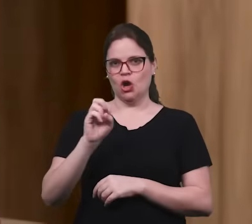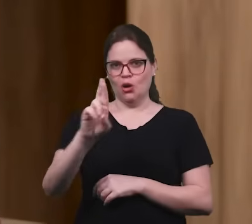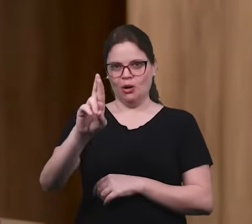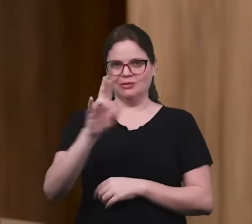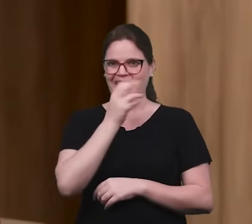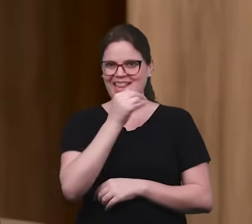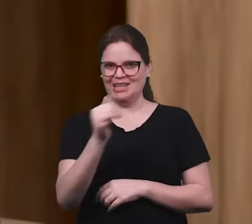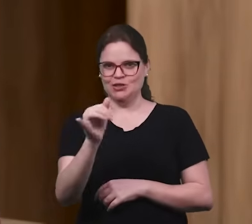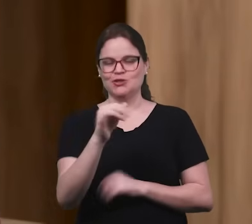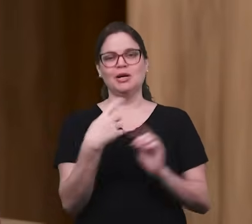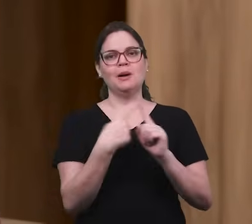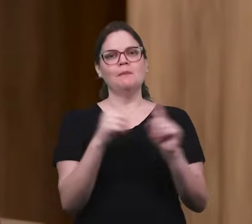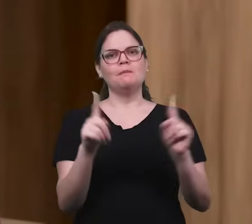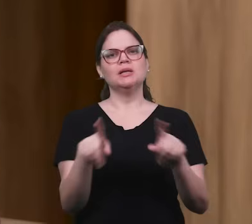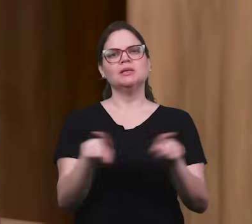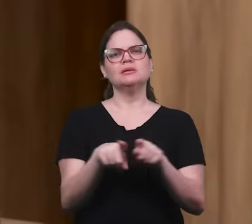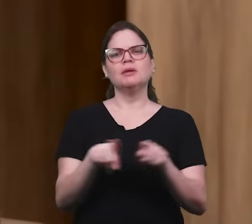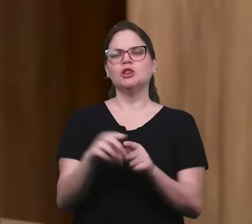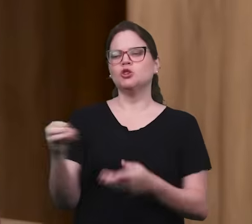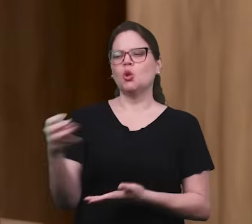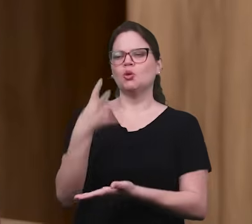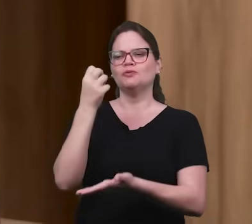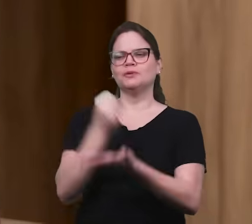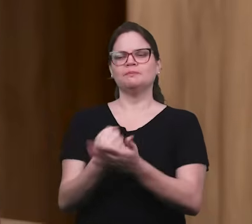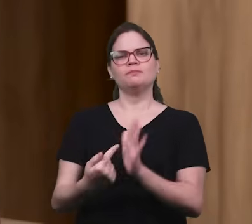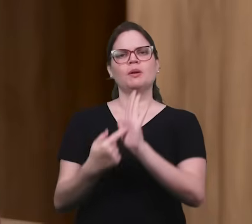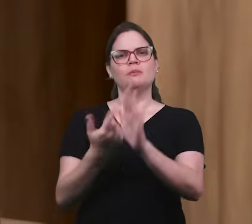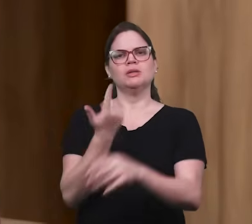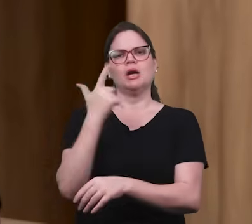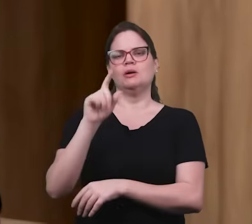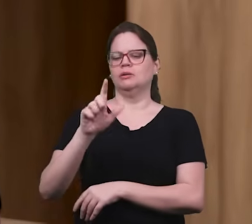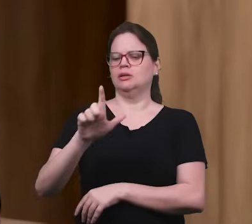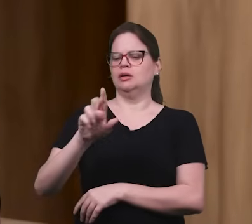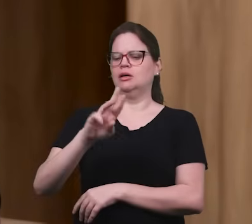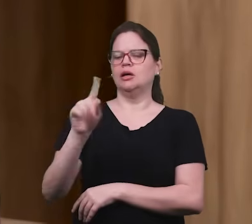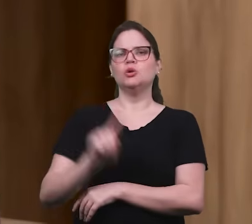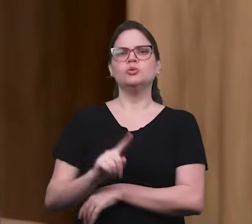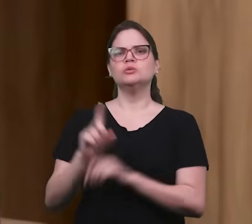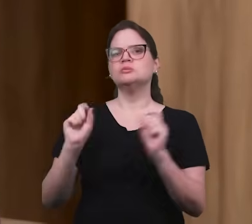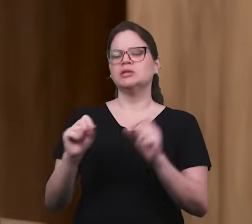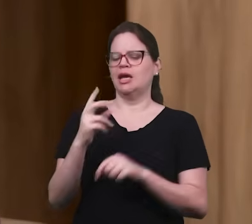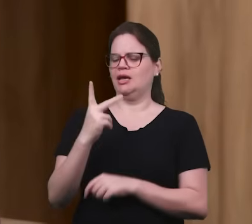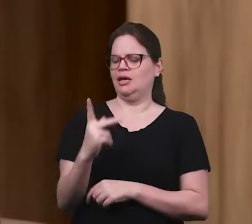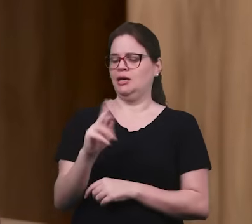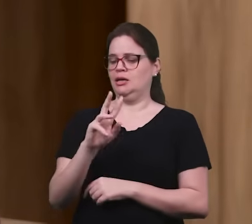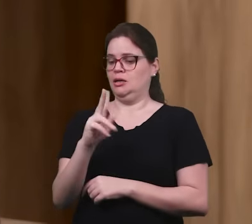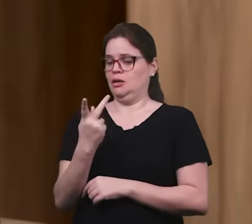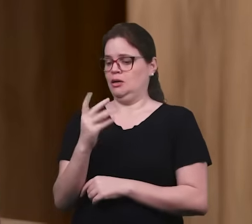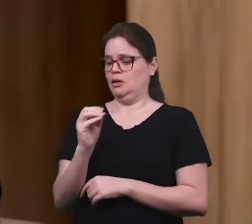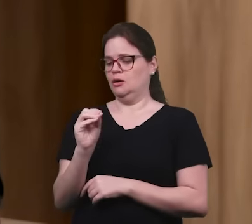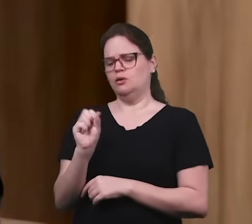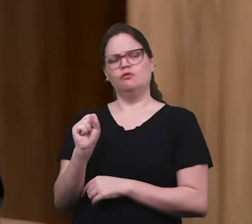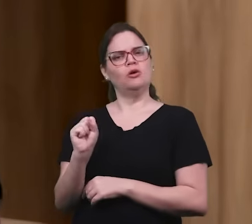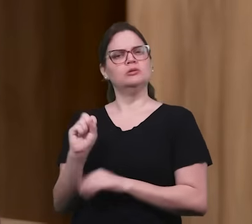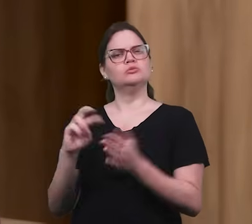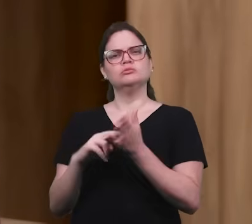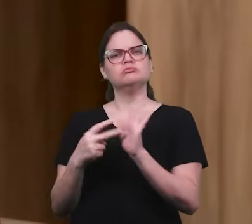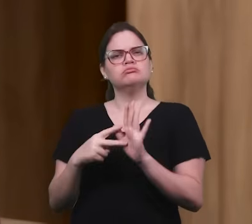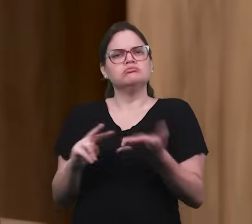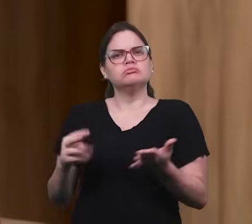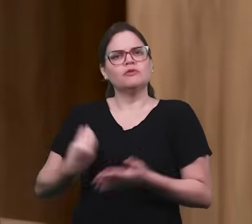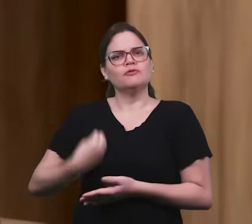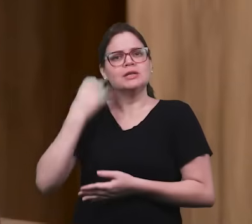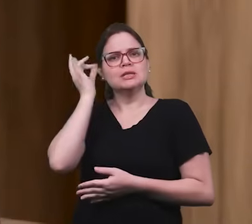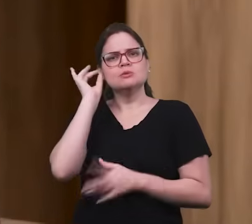menciona-se a respeito também de uma outra luz, que é a luz fósfora. O que a gente pode dizer a respeito dela? Que aplicação espiritual